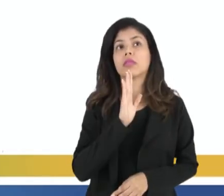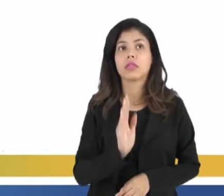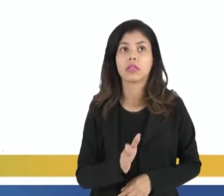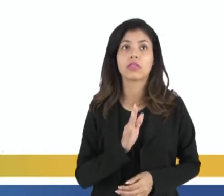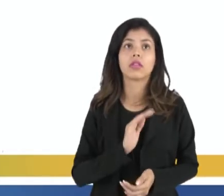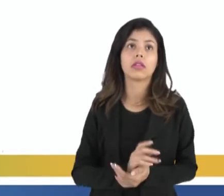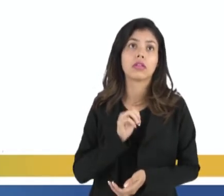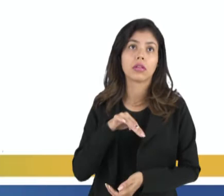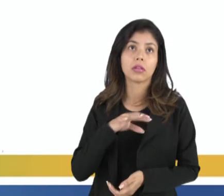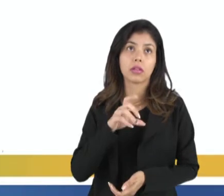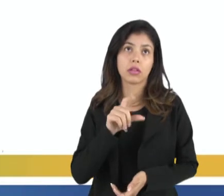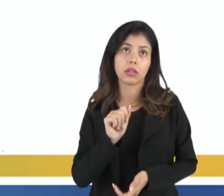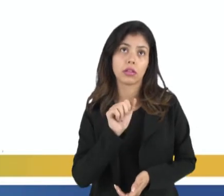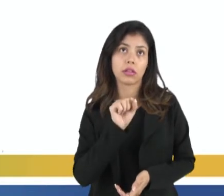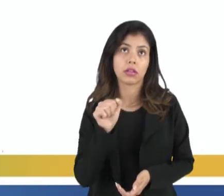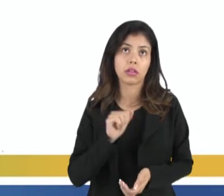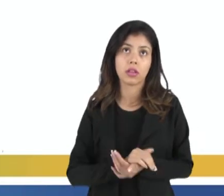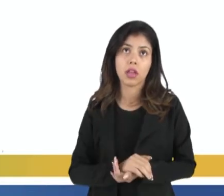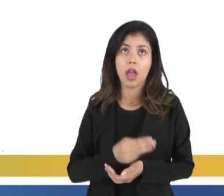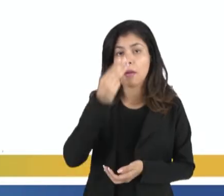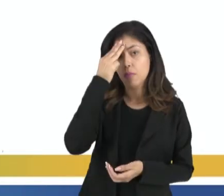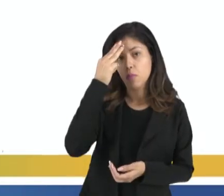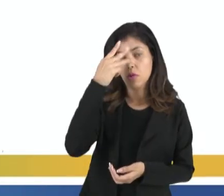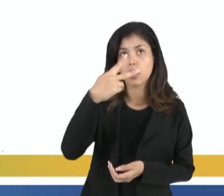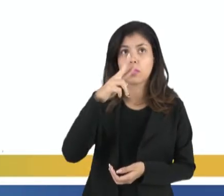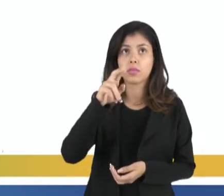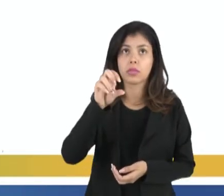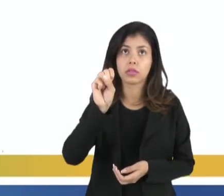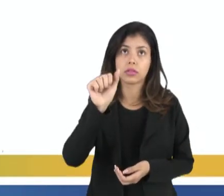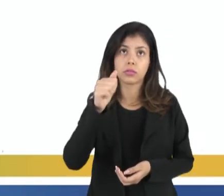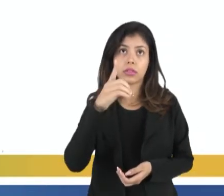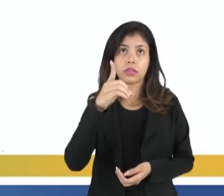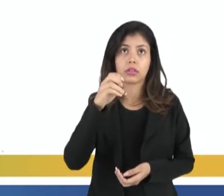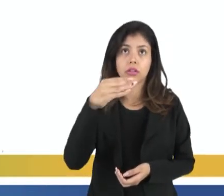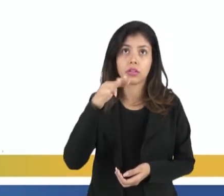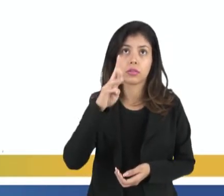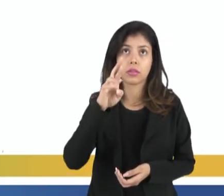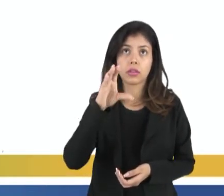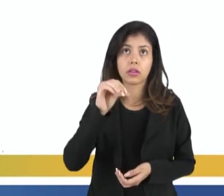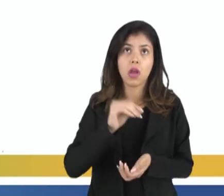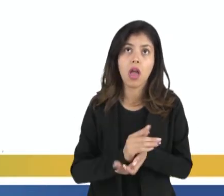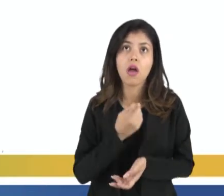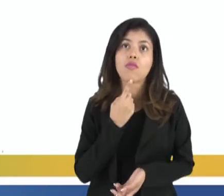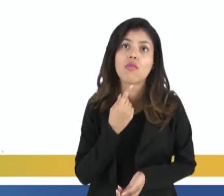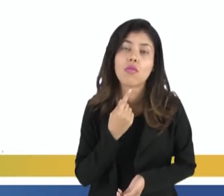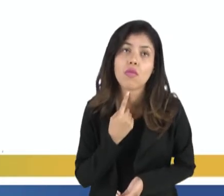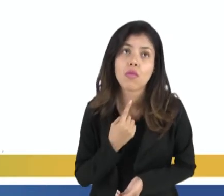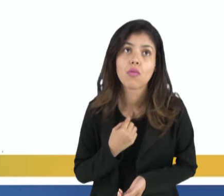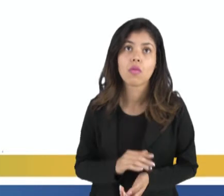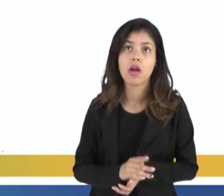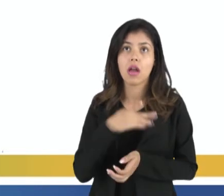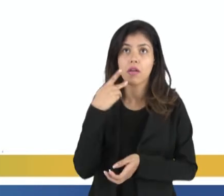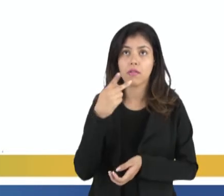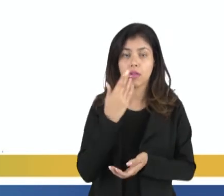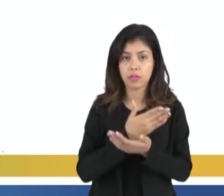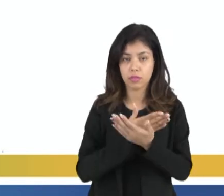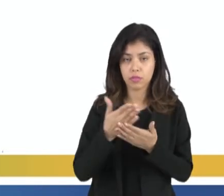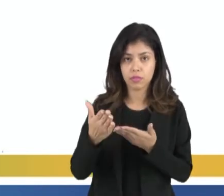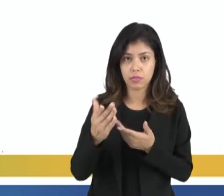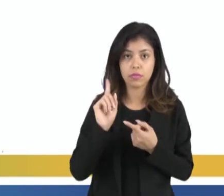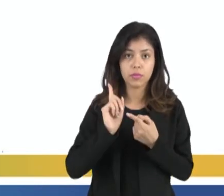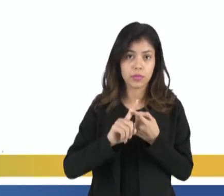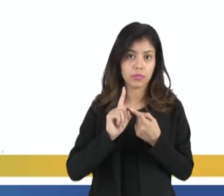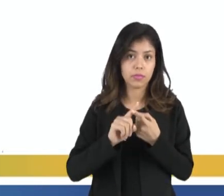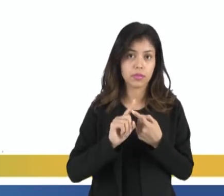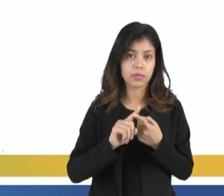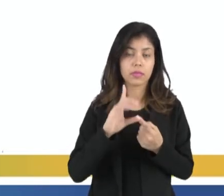Já Machado de Assis, em Memórias Póstumas de Brás Cubas, dá voz a um defunto que narra logo no primeiro capítulo